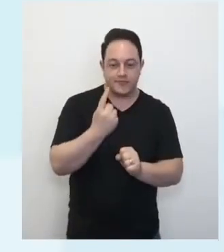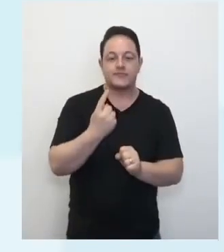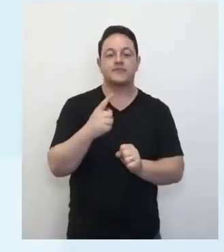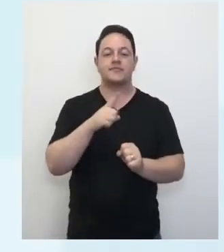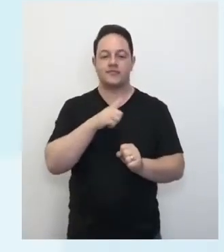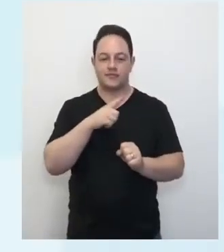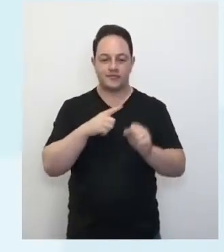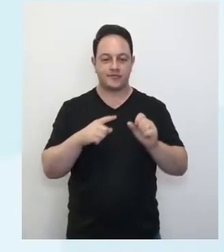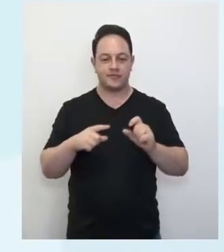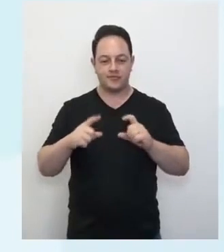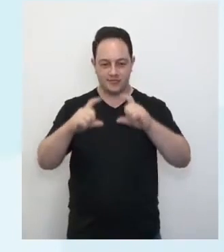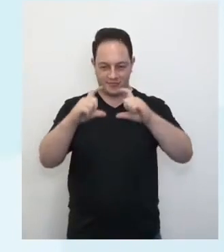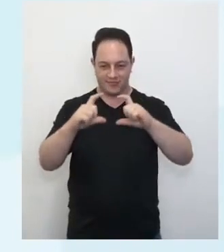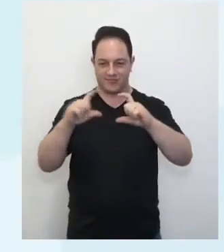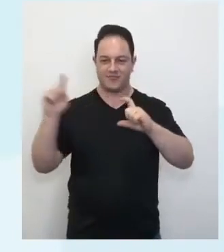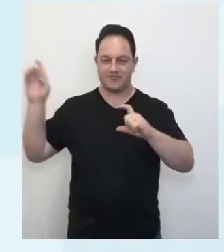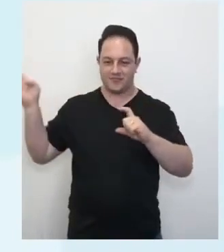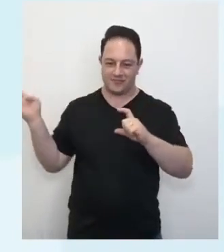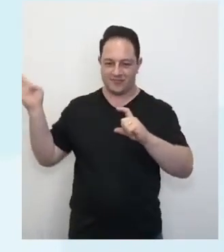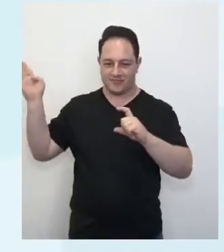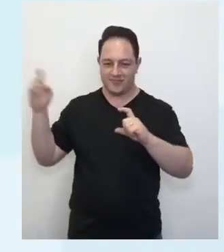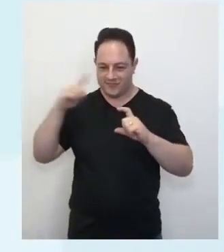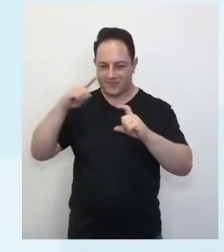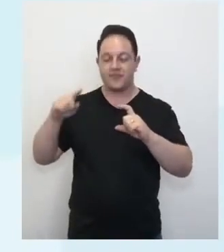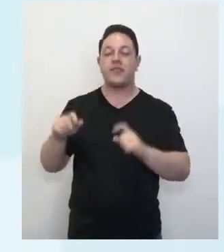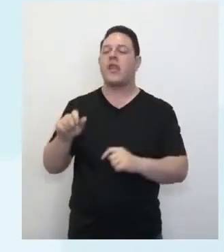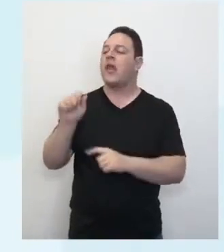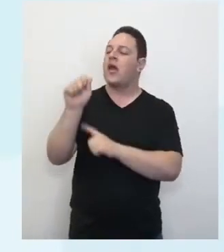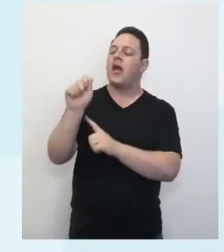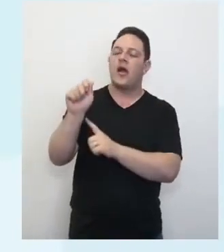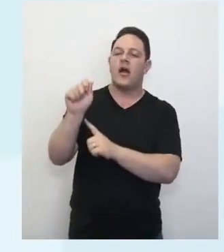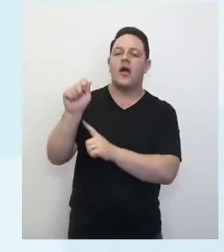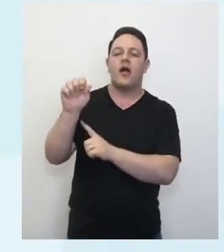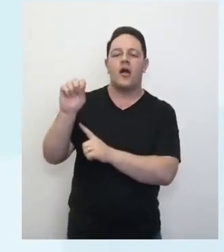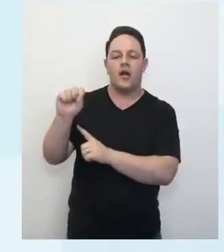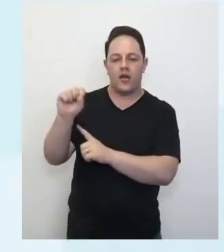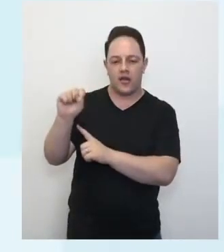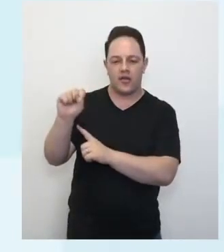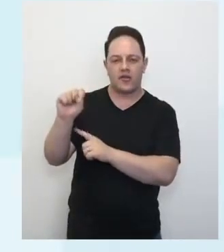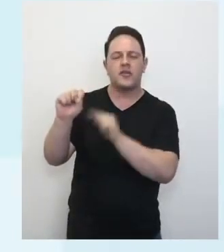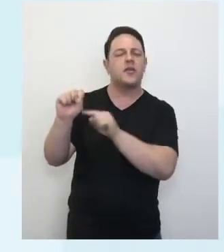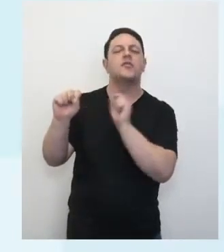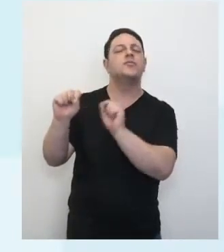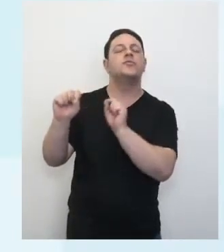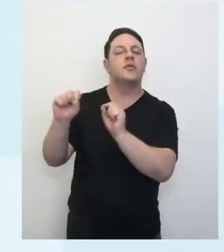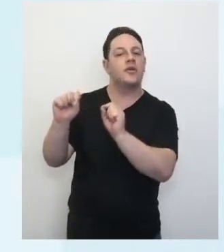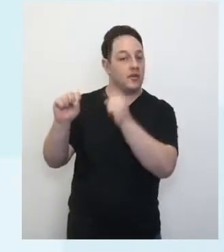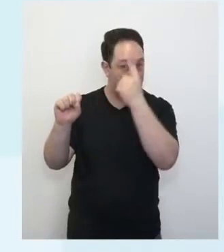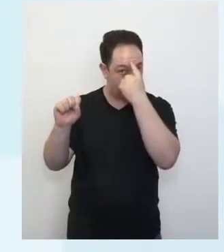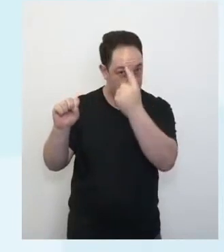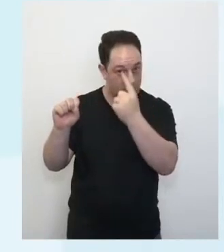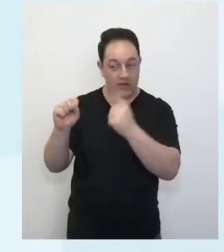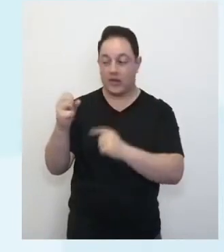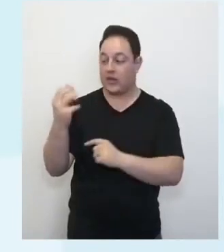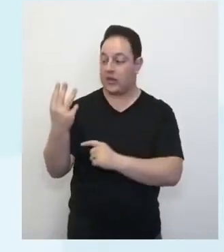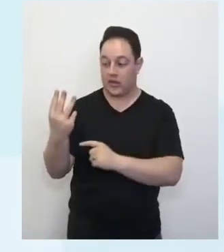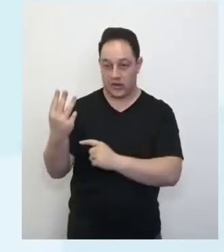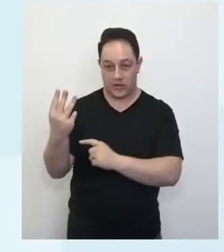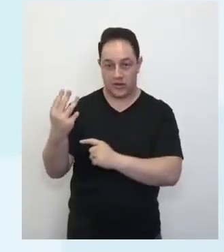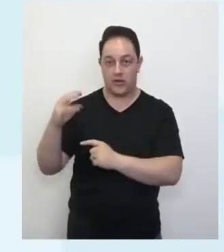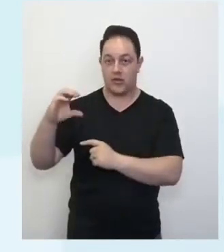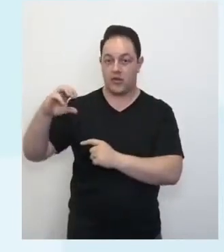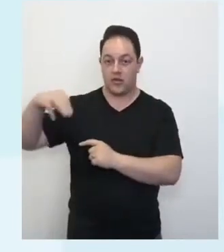que existe aqui muito bem quem é a área da secção é 3 ao